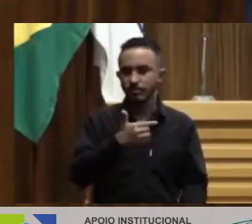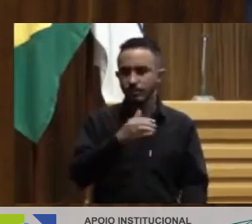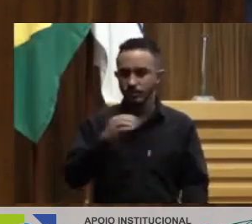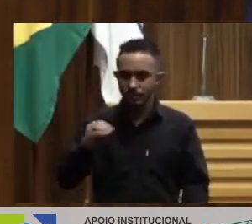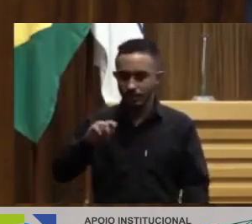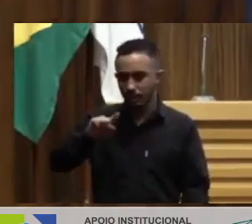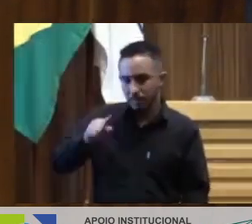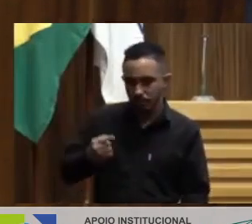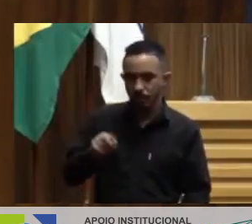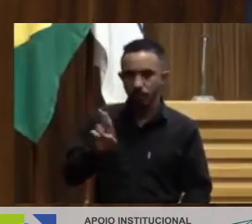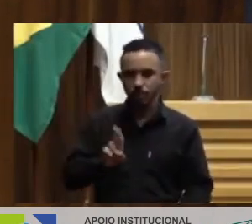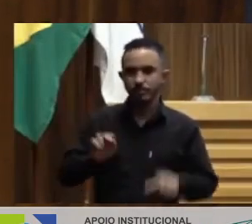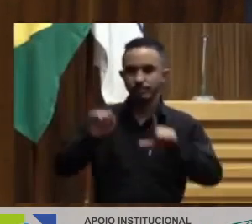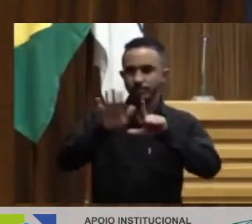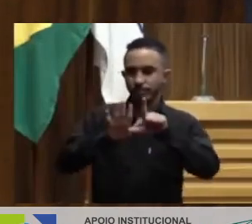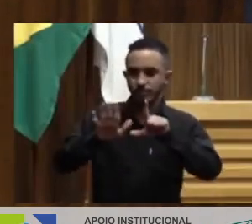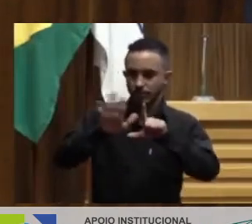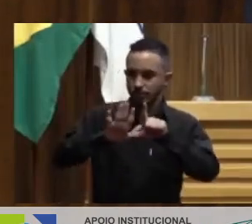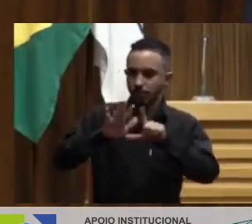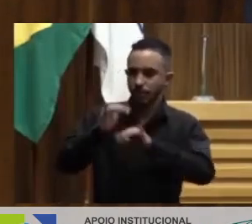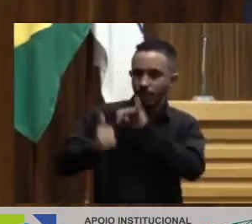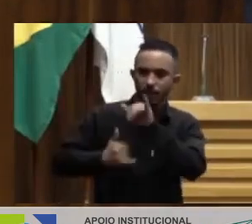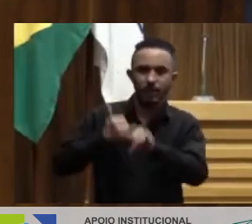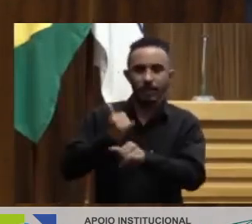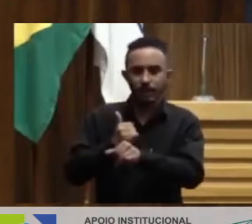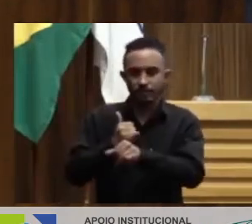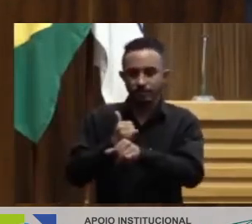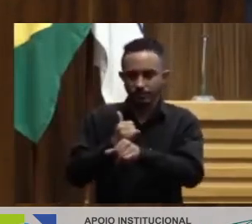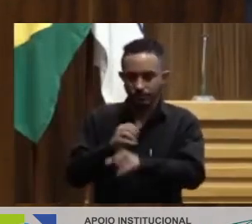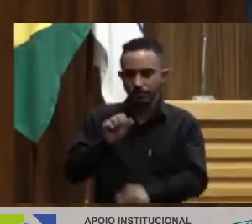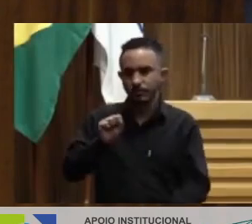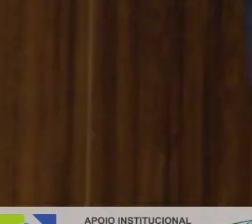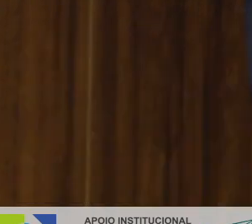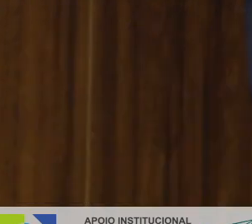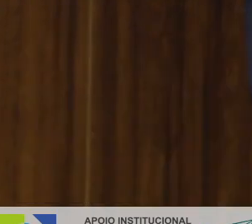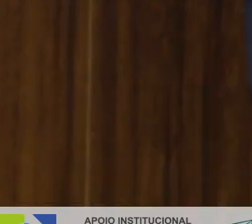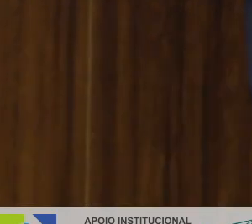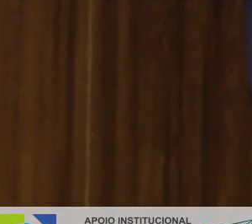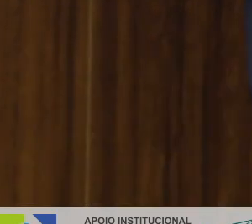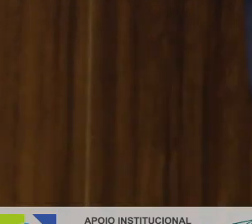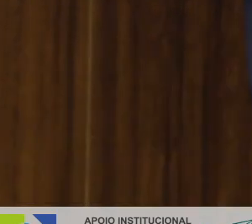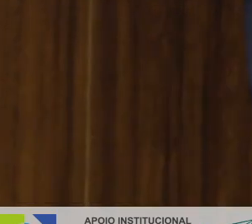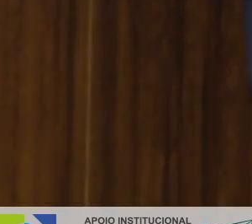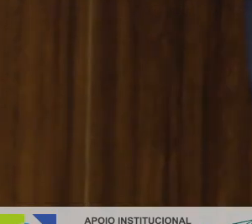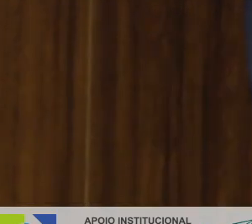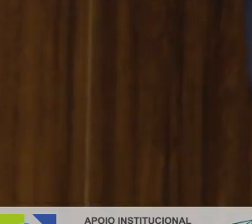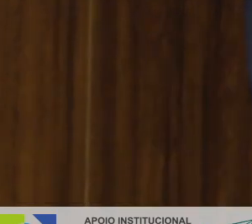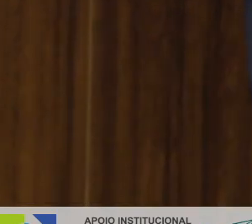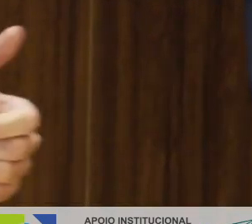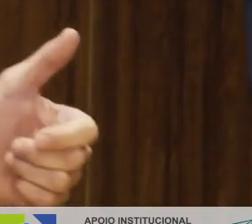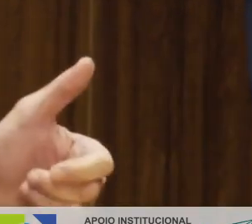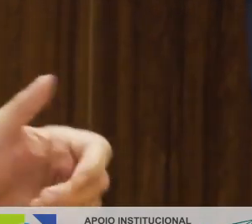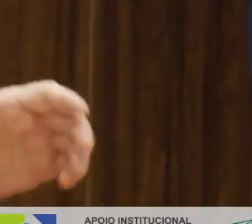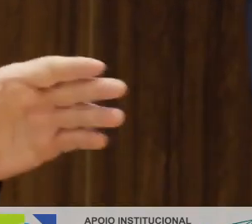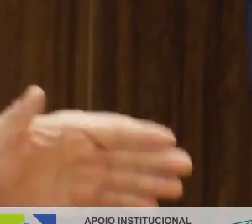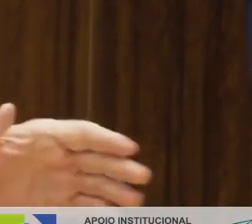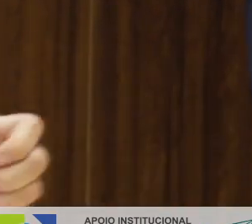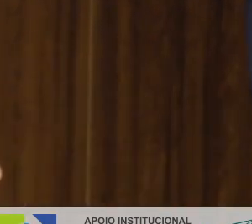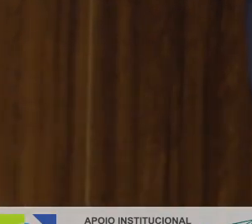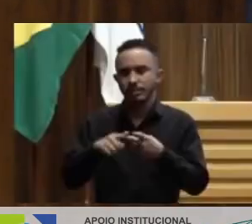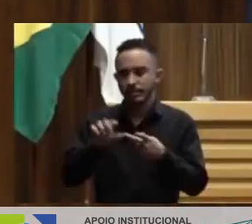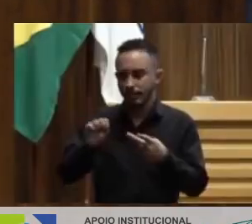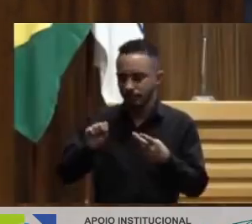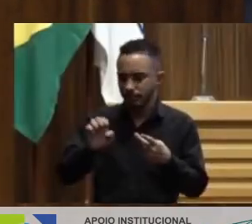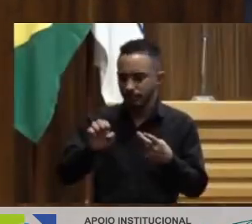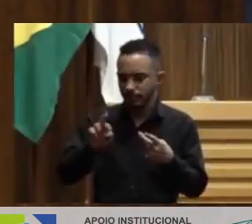pela plataforma digital. O Senai faz o diagnóstico, o Sebrae faz o projeto e